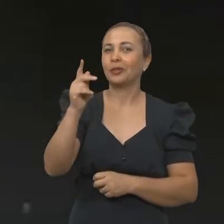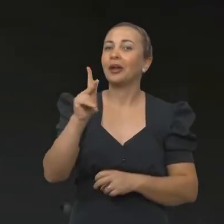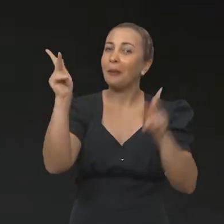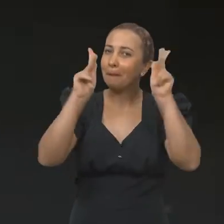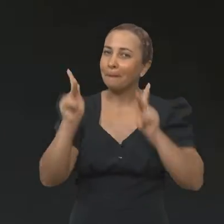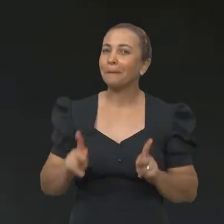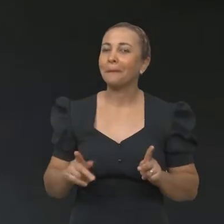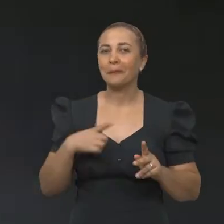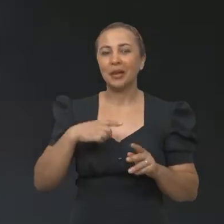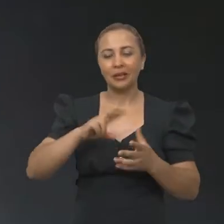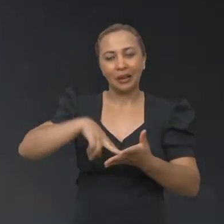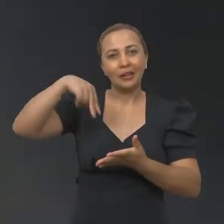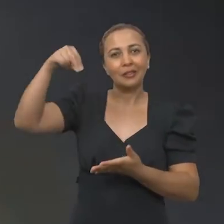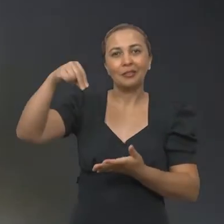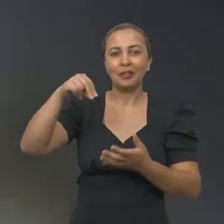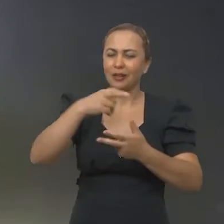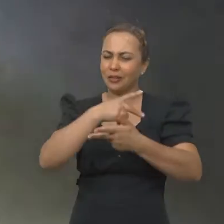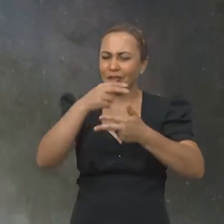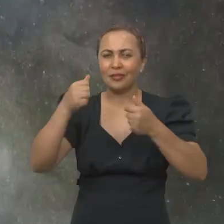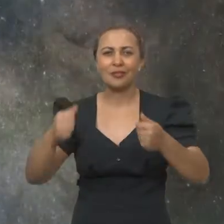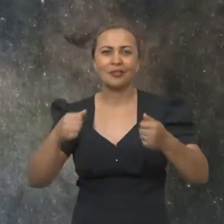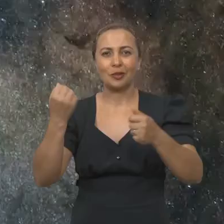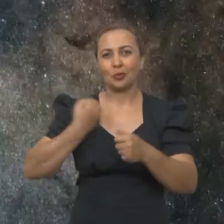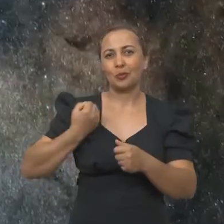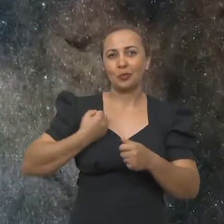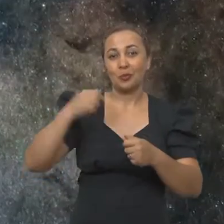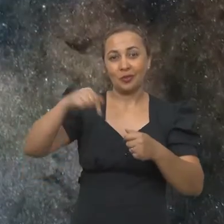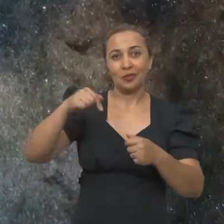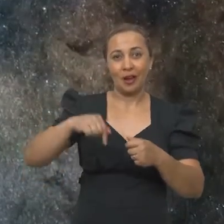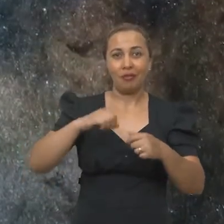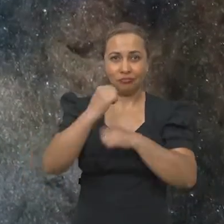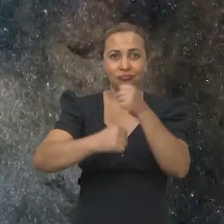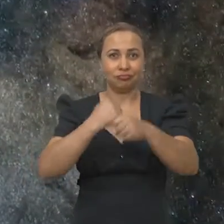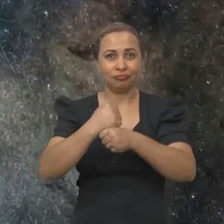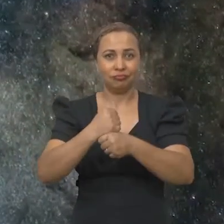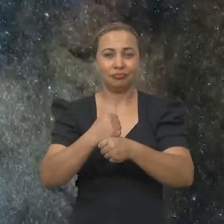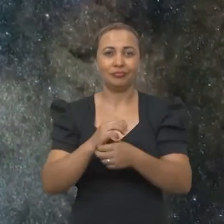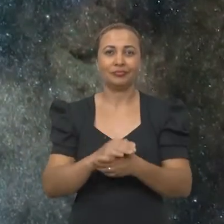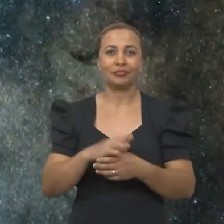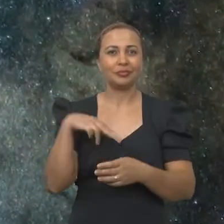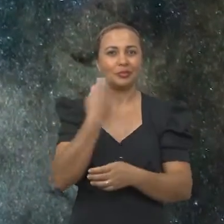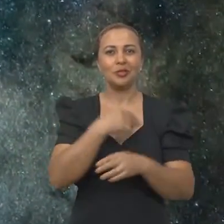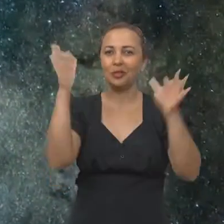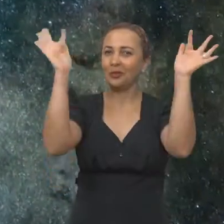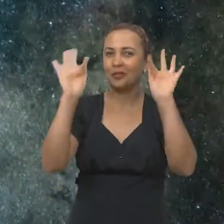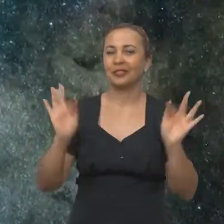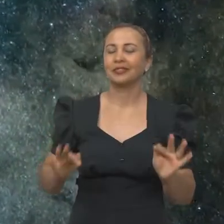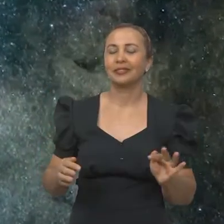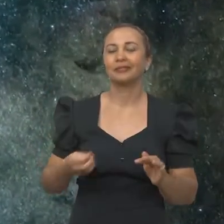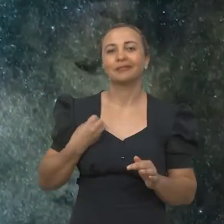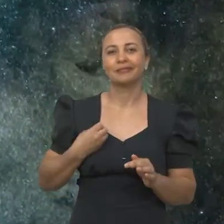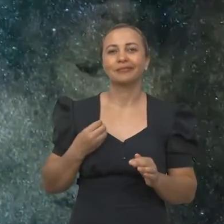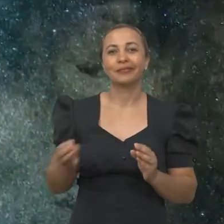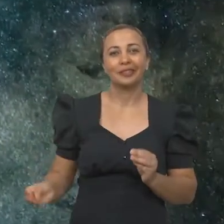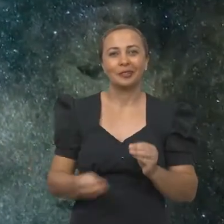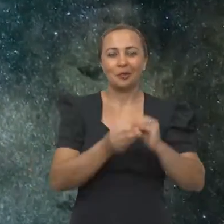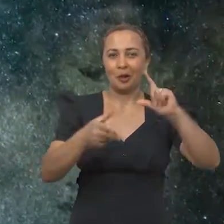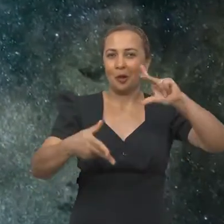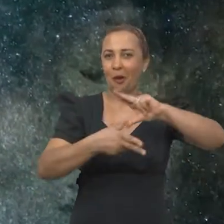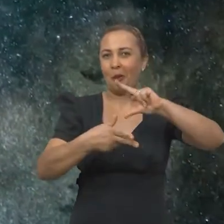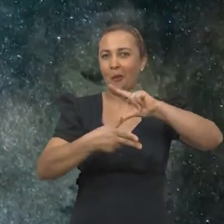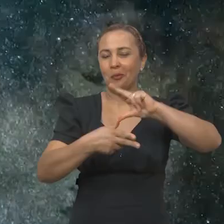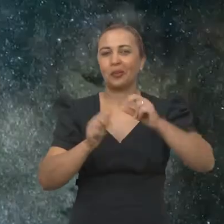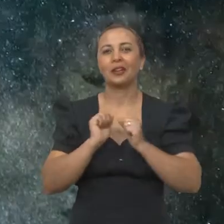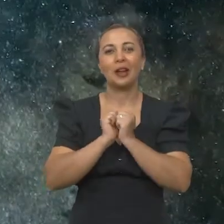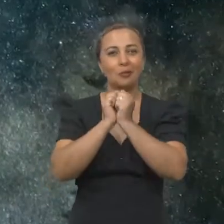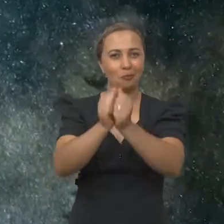JPAS promete ser um dos principais levantamentos de dados astrofísicos e cosmológicos desta década, e nós estamos muito felizes de inserir